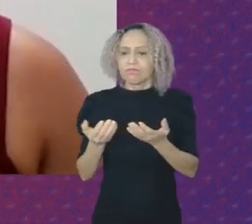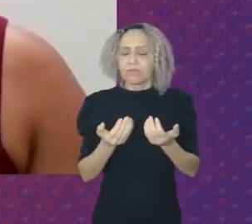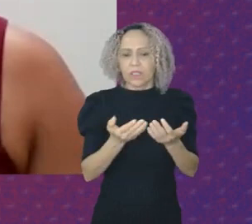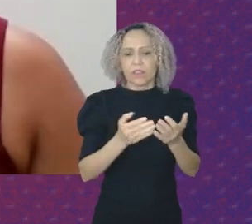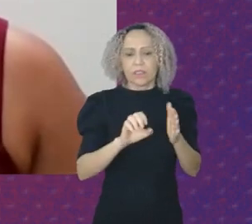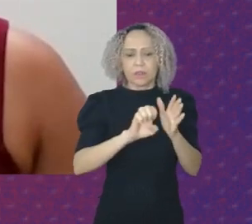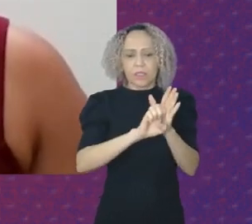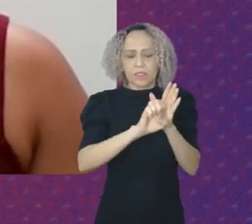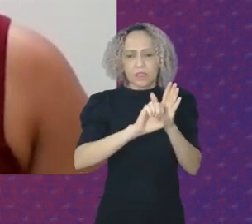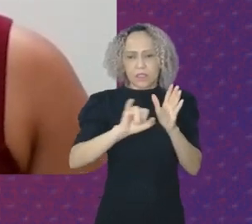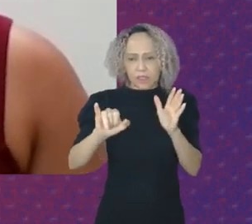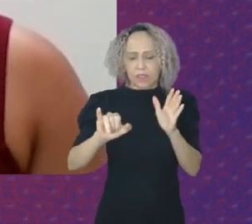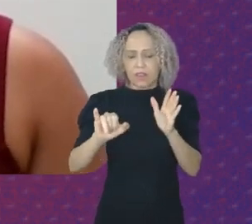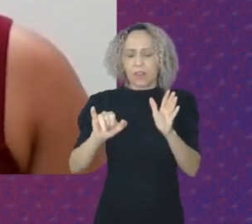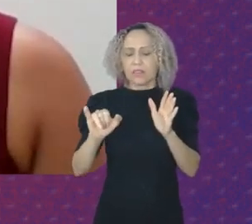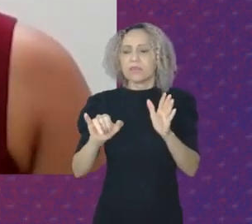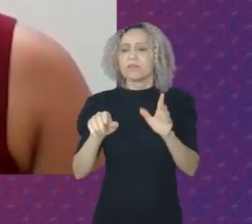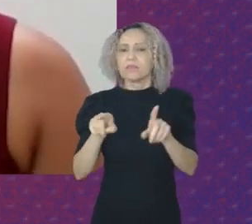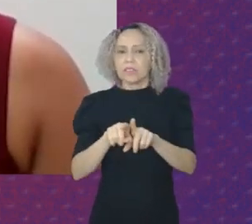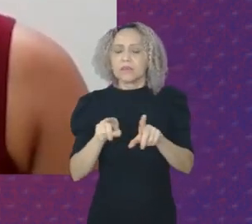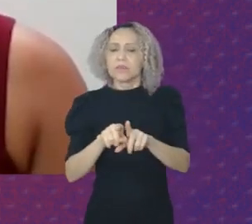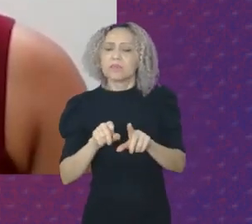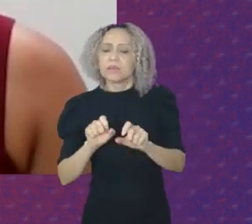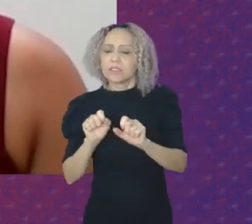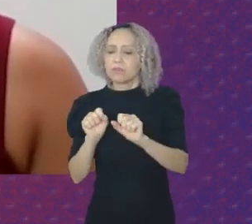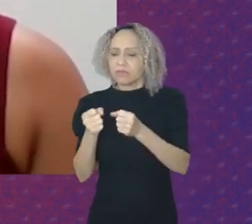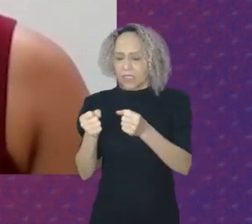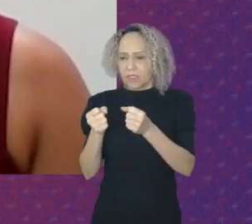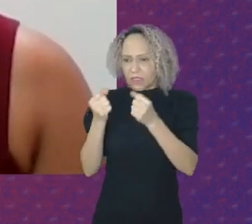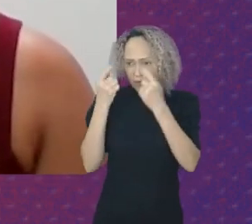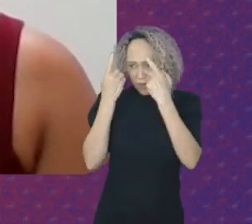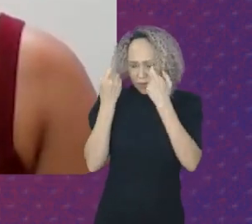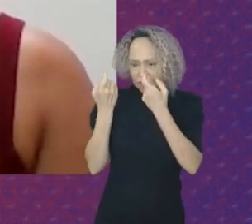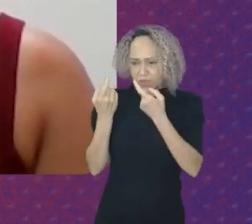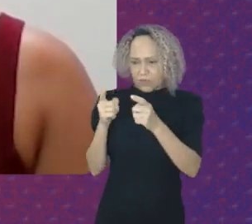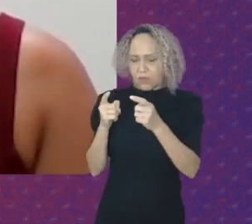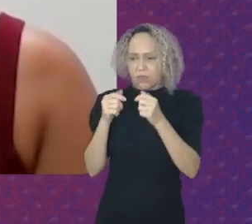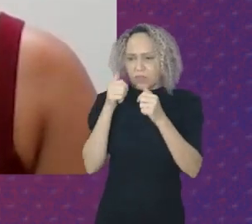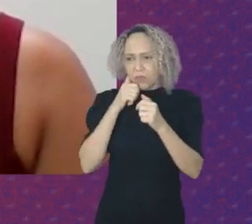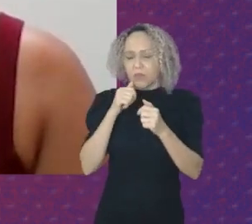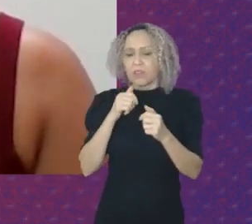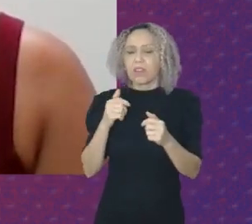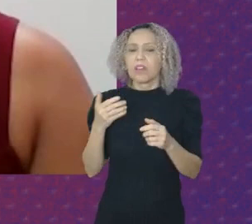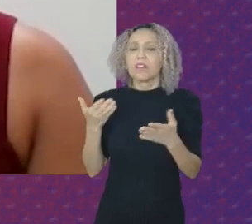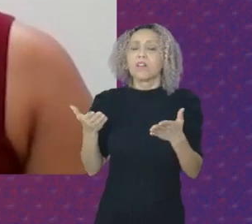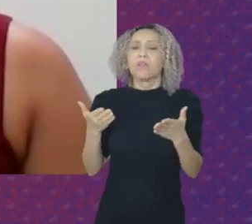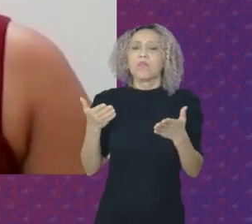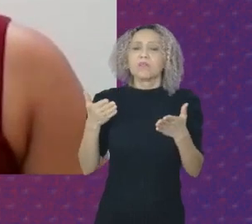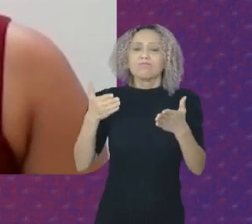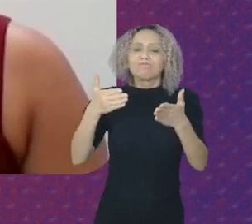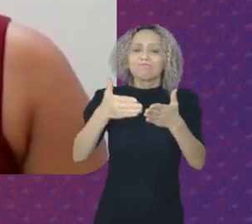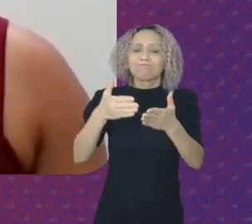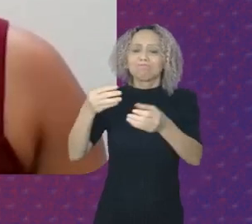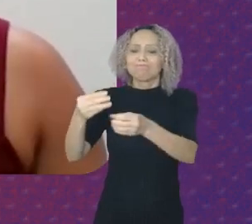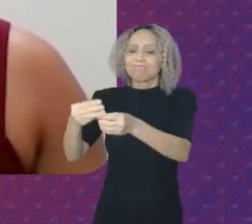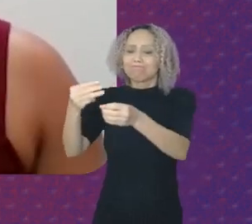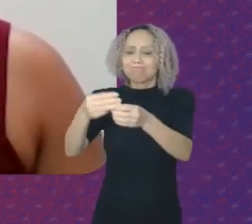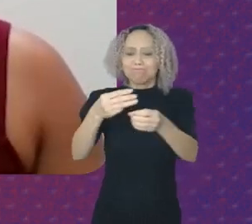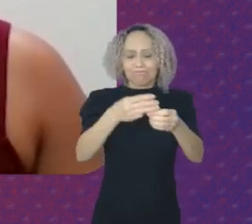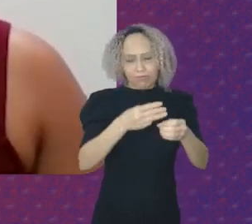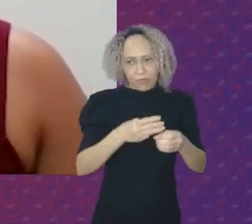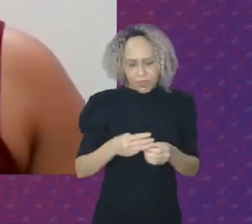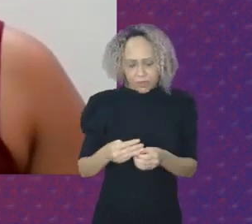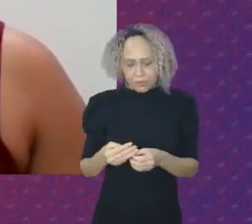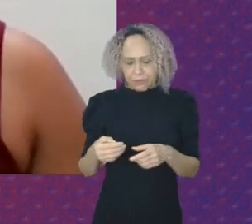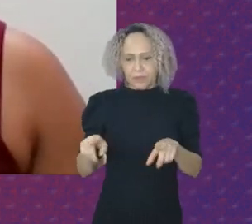editais voltados para enfrentamento à violência contra a mulher, com foco nos municípios. E aí,